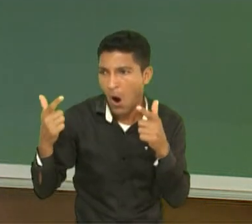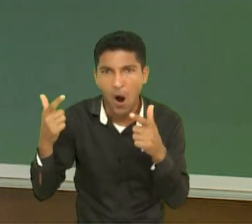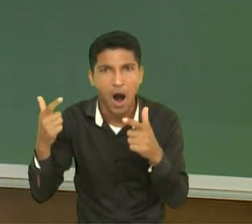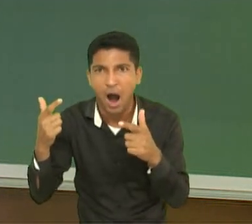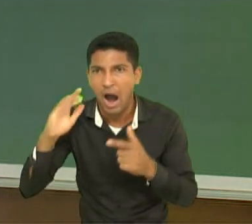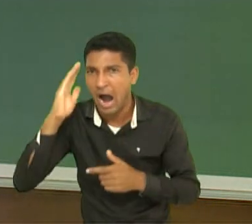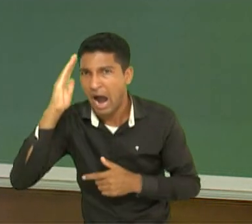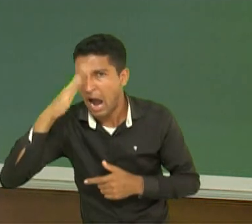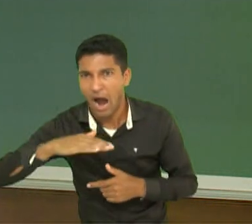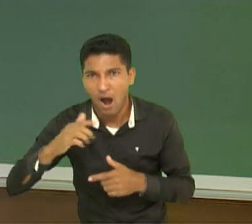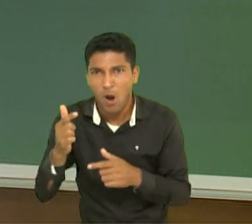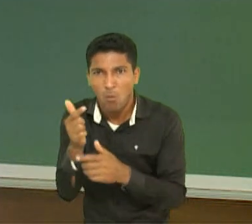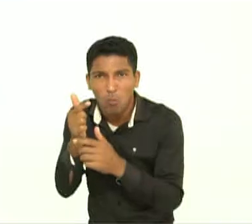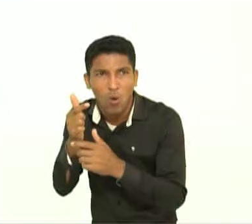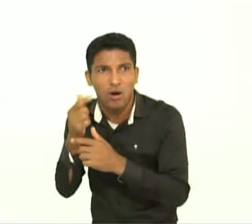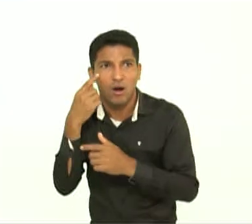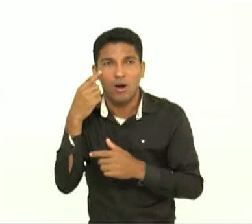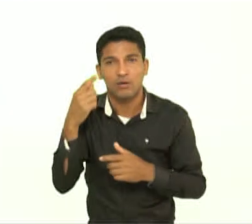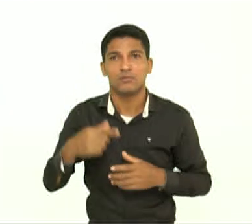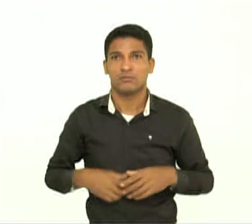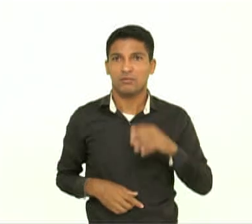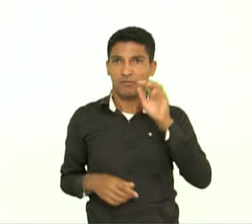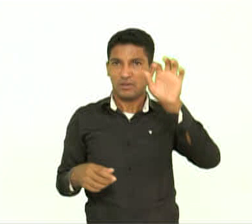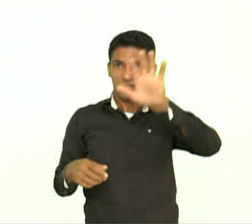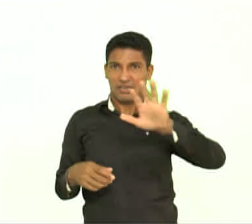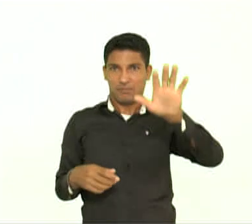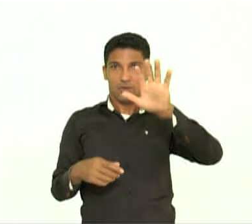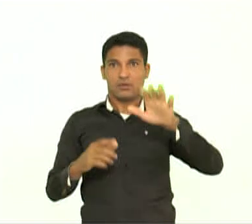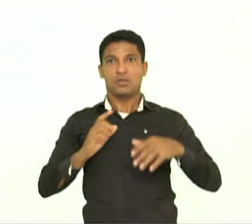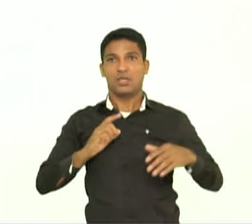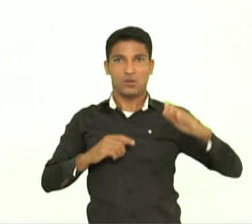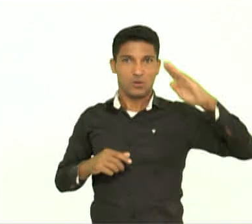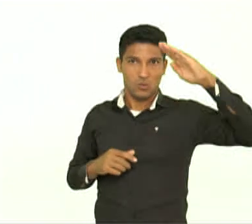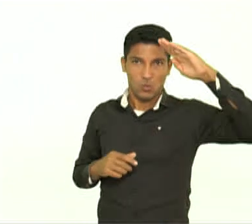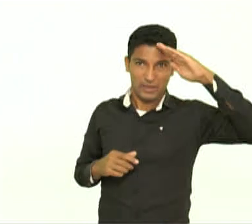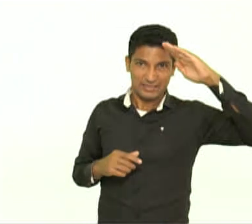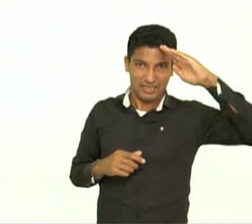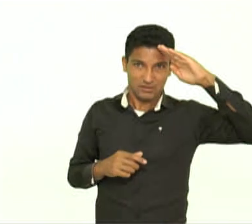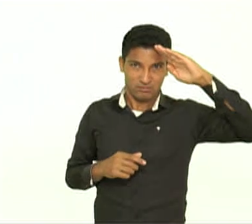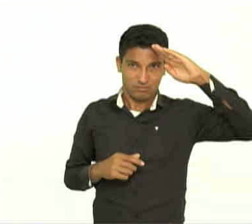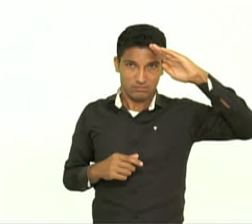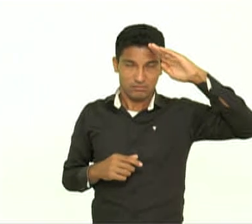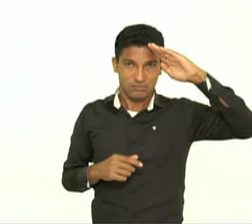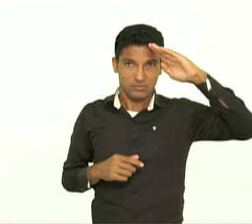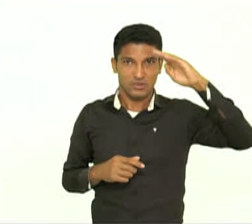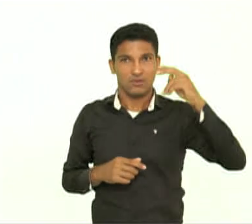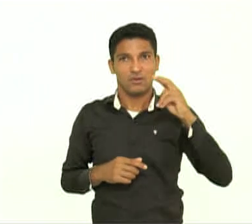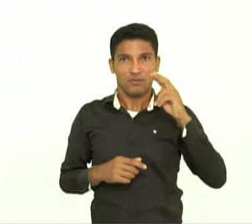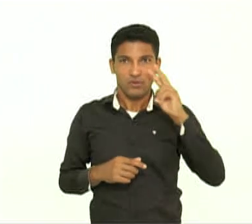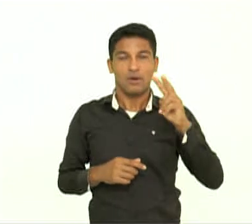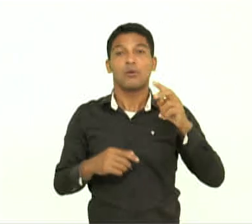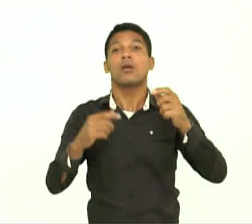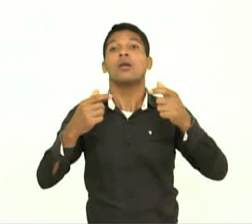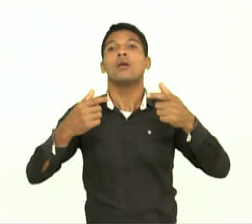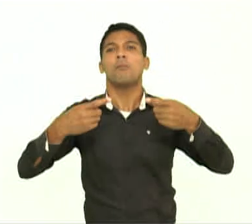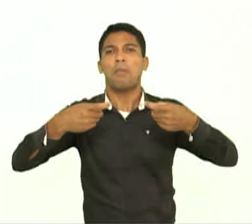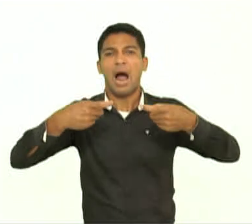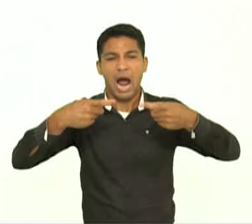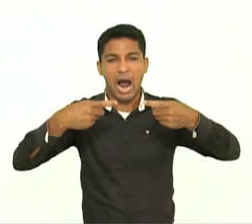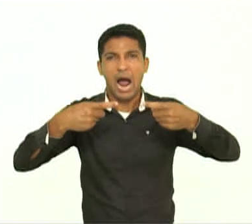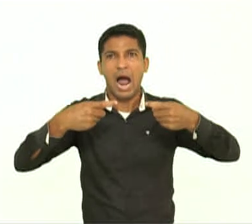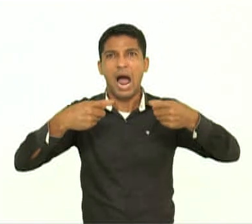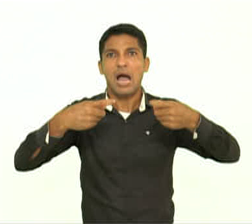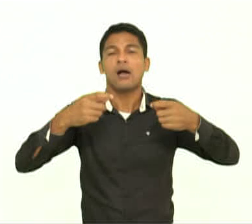problema. Aqui é uma imagem de um militante de um exército popular na Guerra da Síria em 2017. Então você tem aí